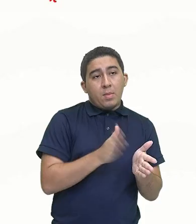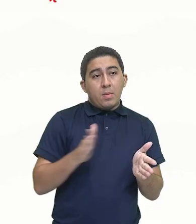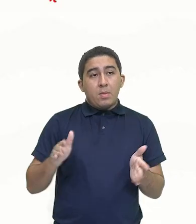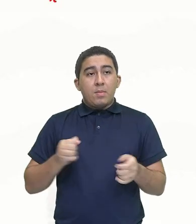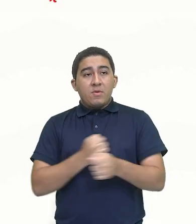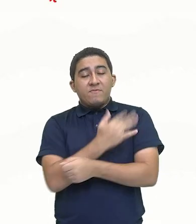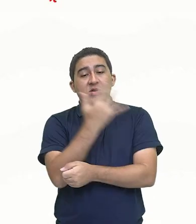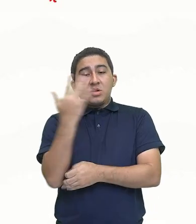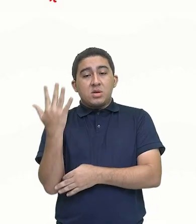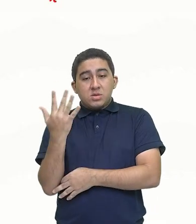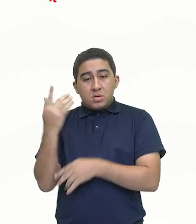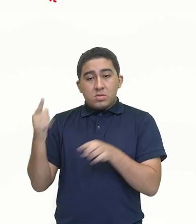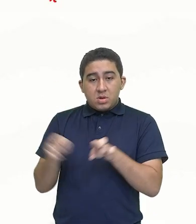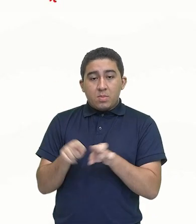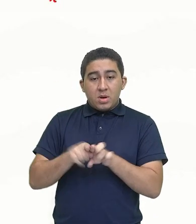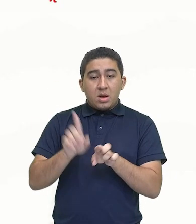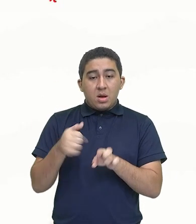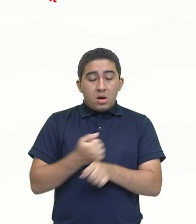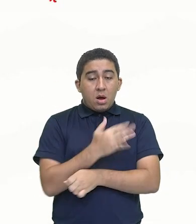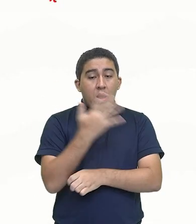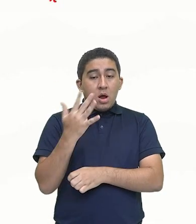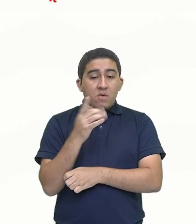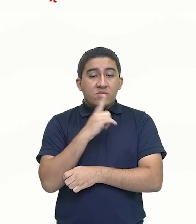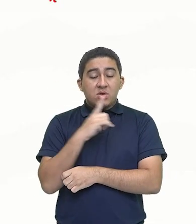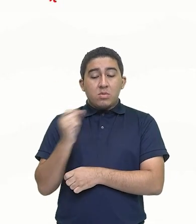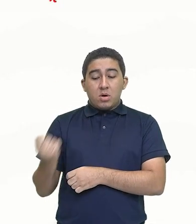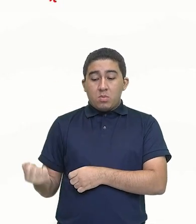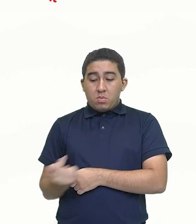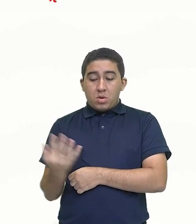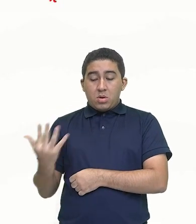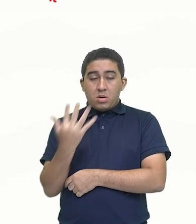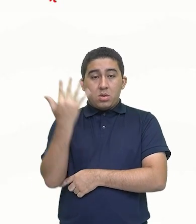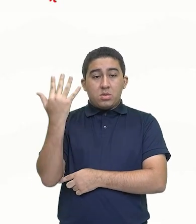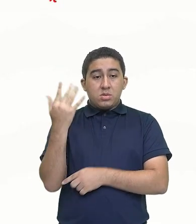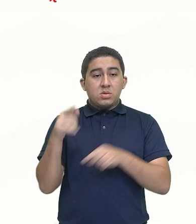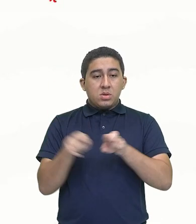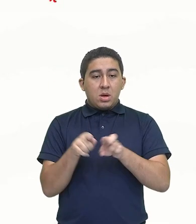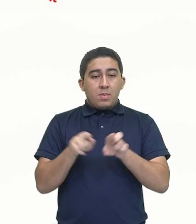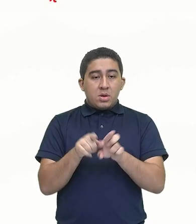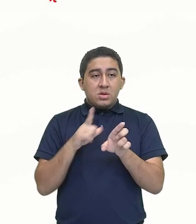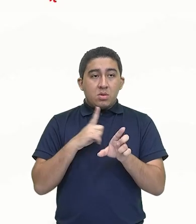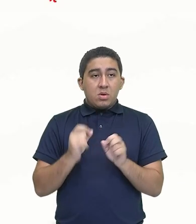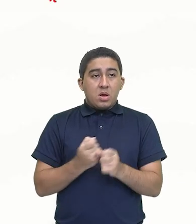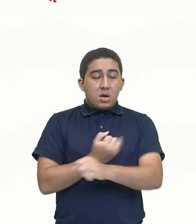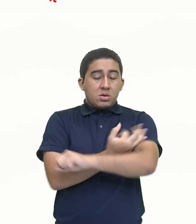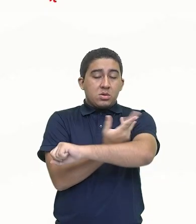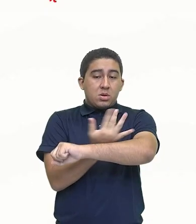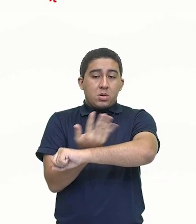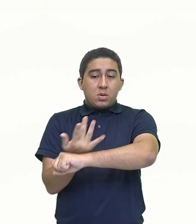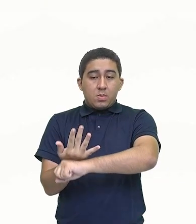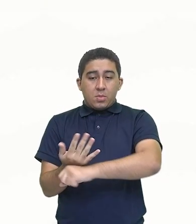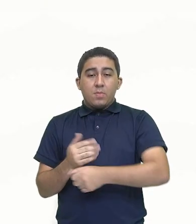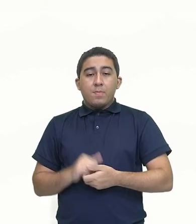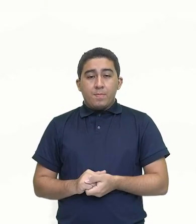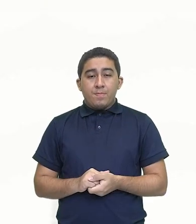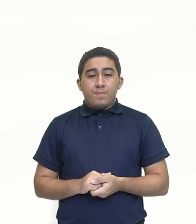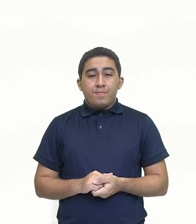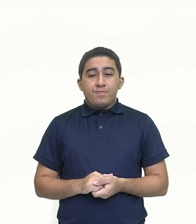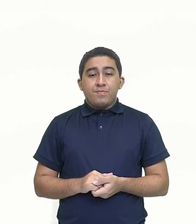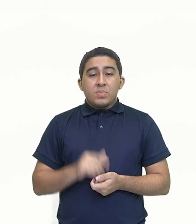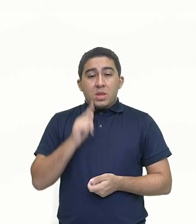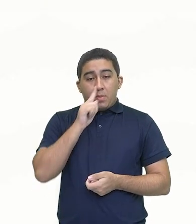de savana, que são aquelas árvores com troncos retorcidos e muitas gramíneas. Tá? Nós temos aí